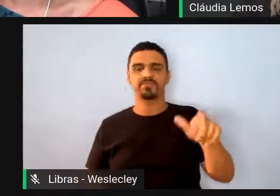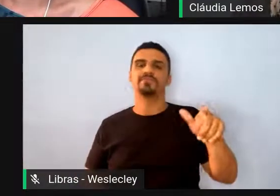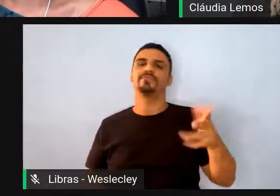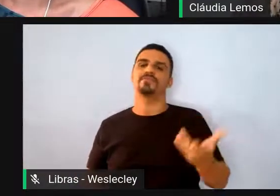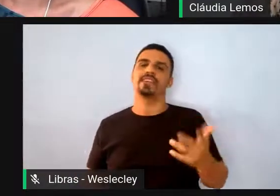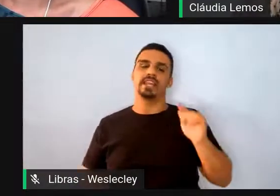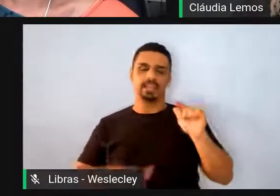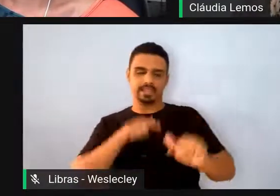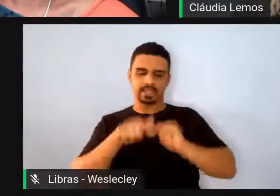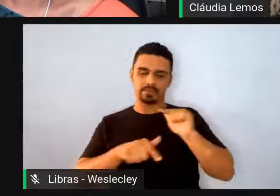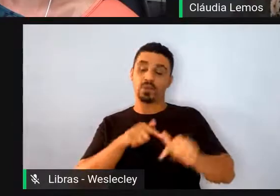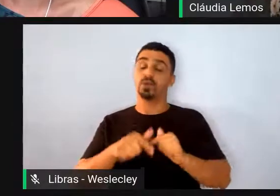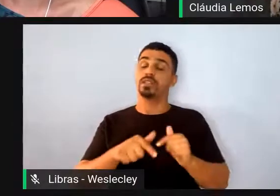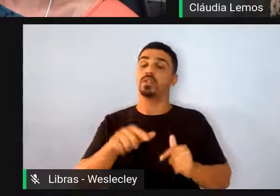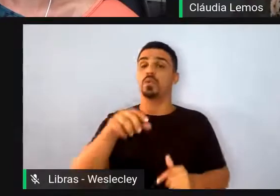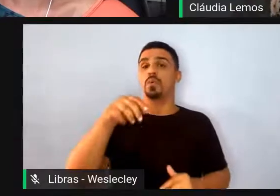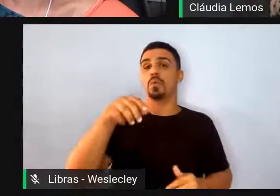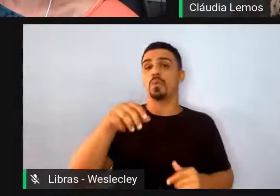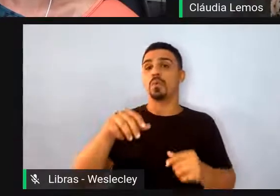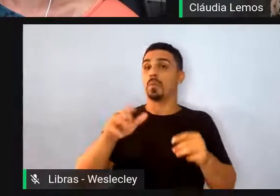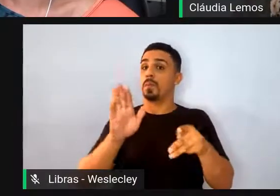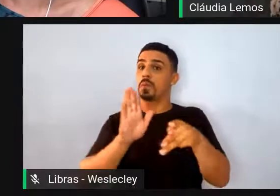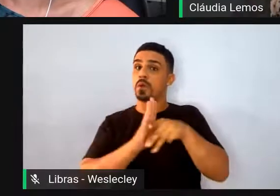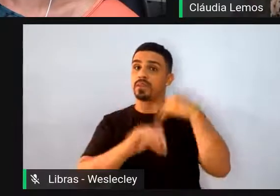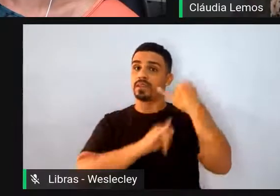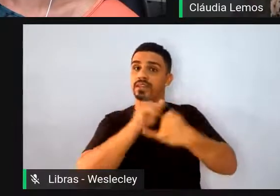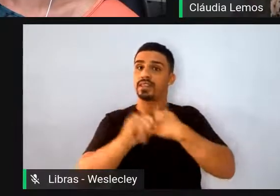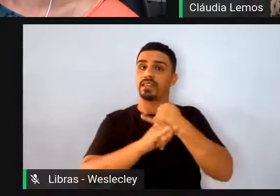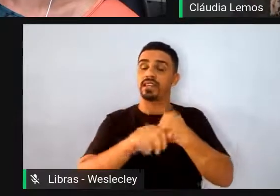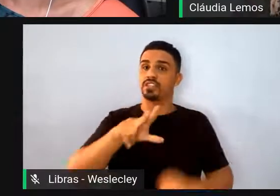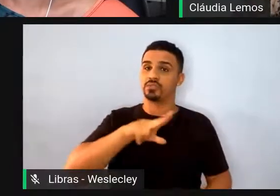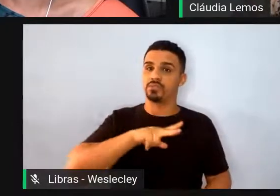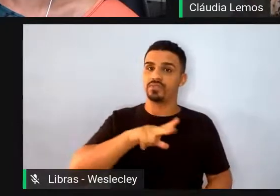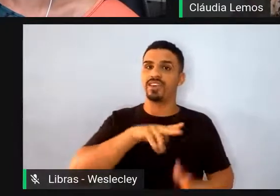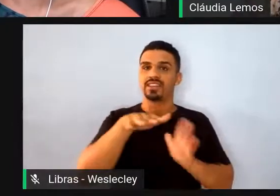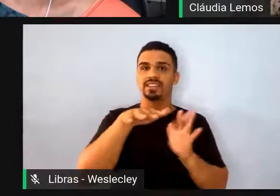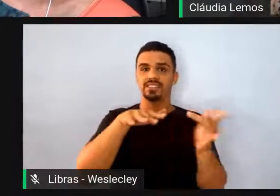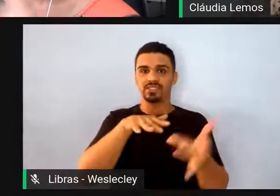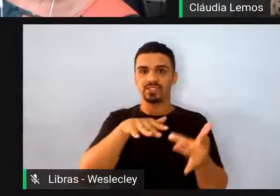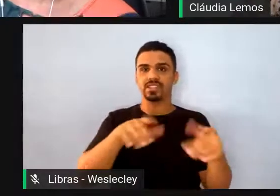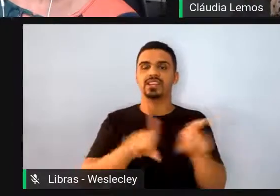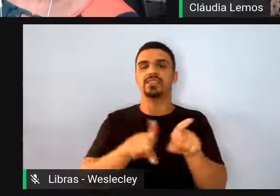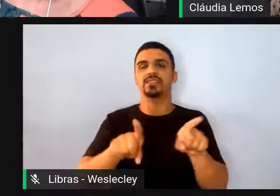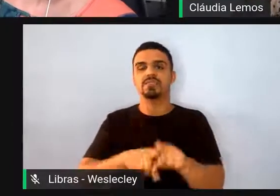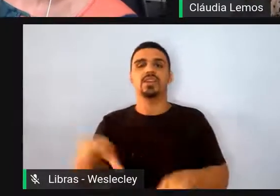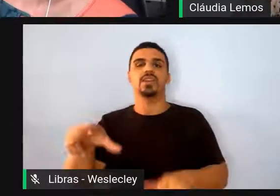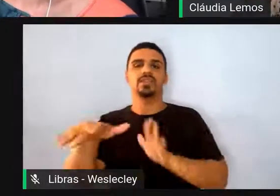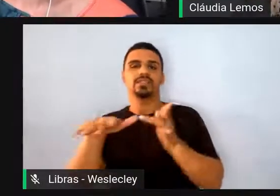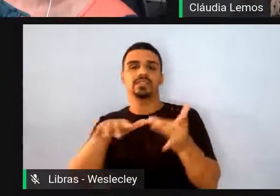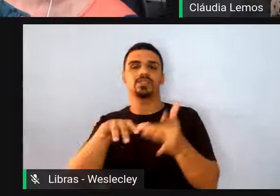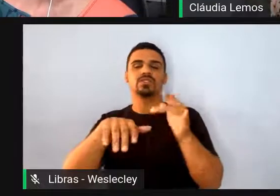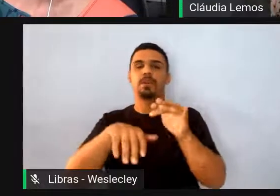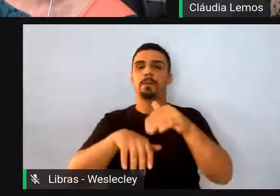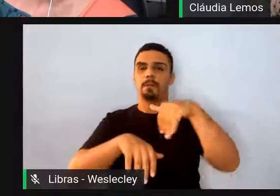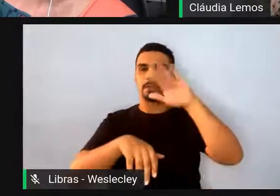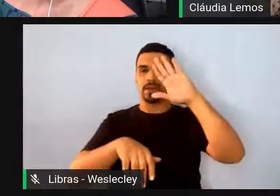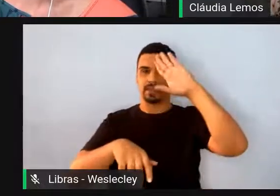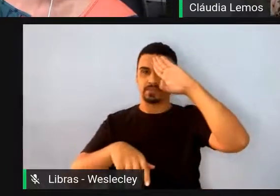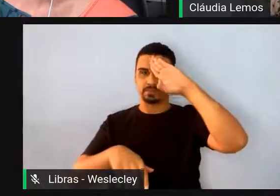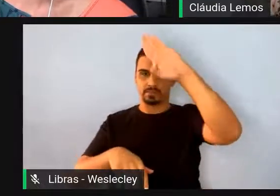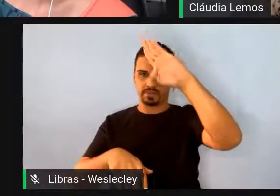mídia privada, a mídia mais de centro, né, assim, os veículos comerciais, como uma mídia mais